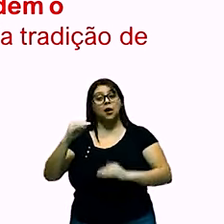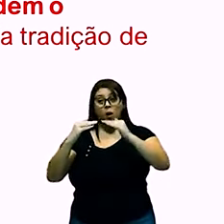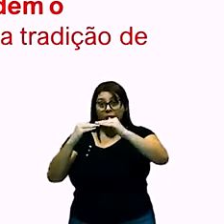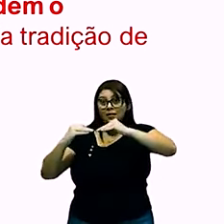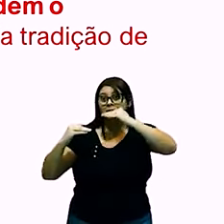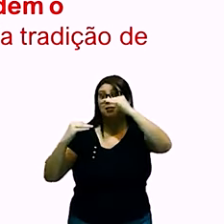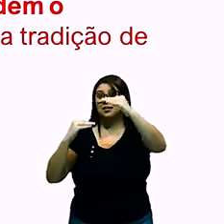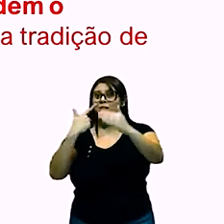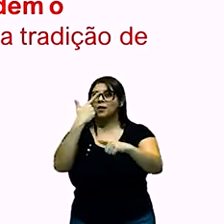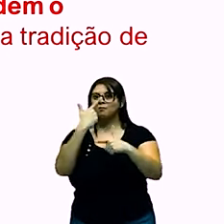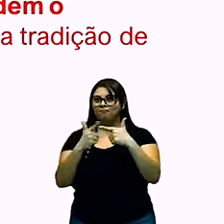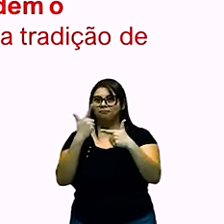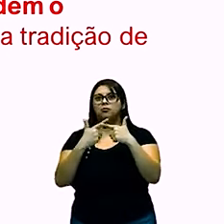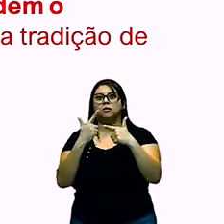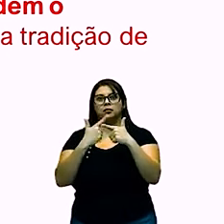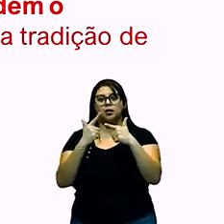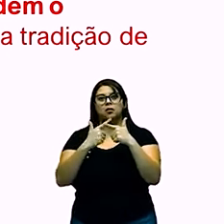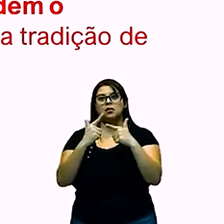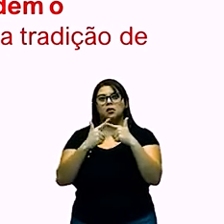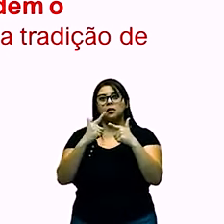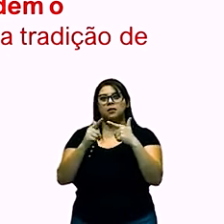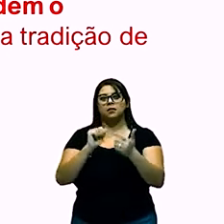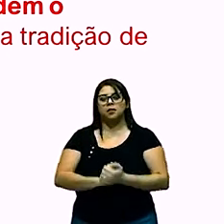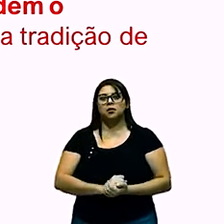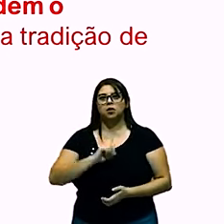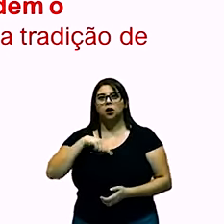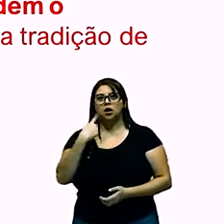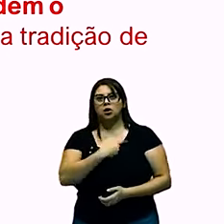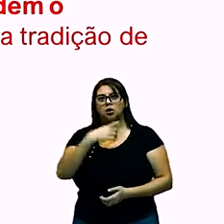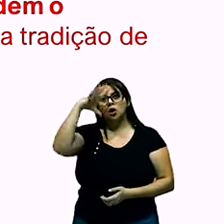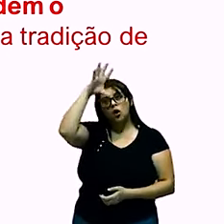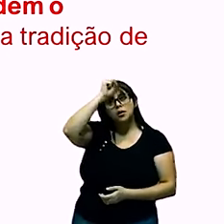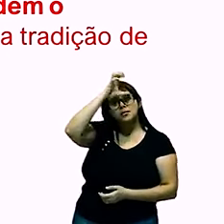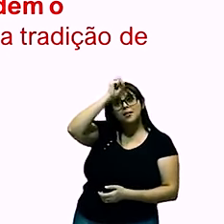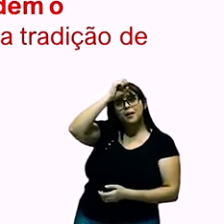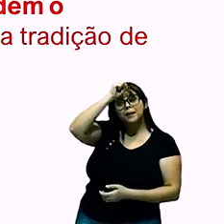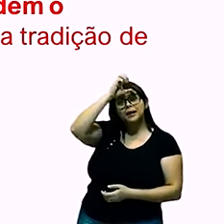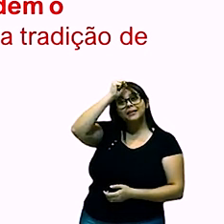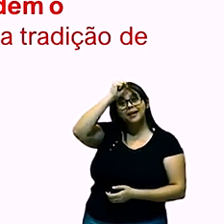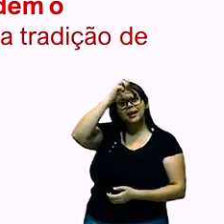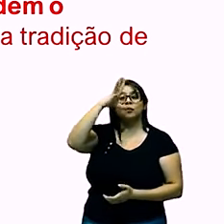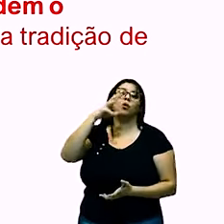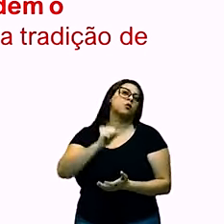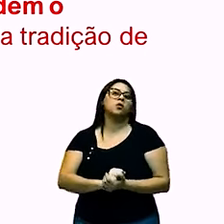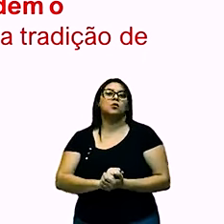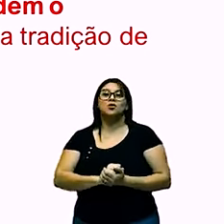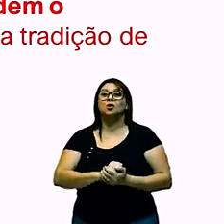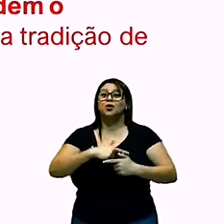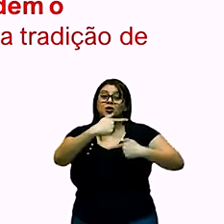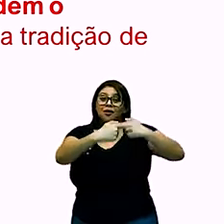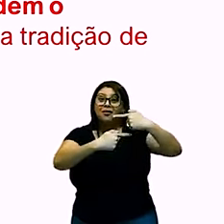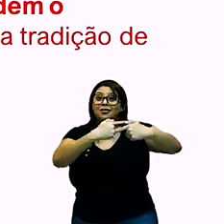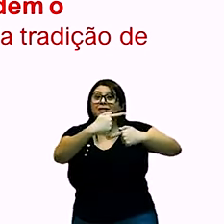no sangue da gente. A gente aprende de um jeito, e aquele jeito vai se passando de uma geração para outra, e a gente às